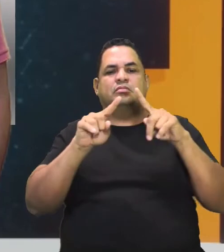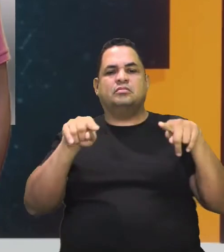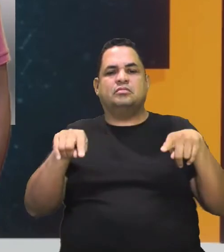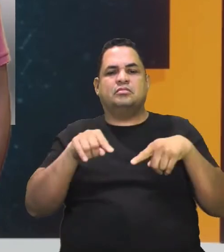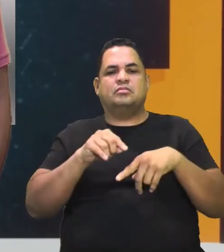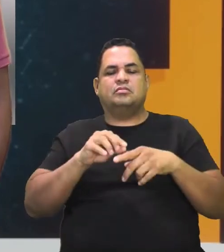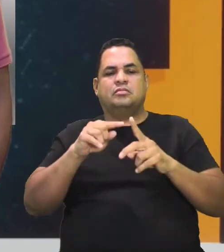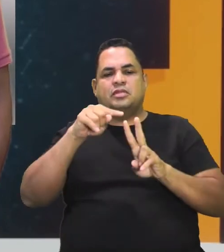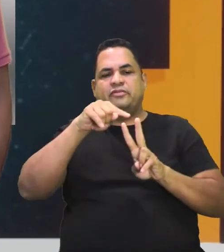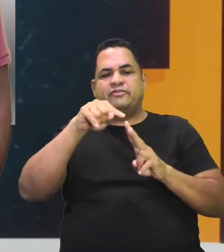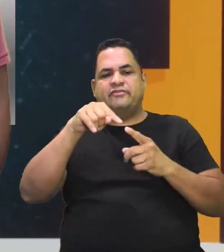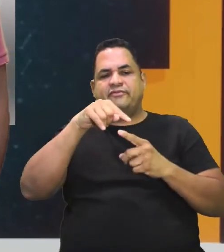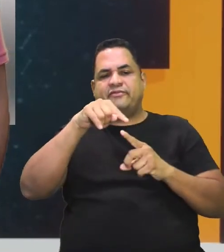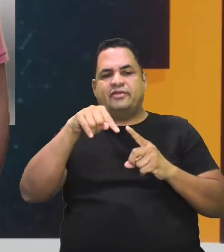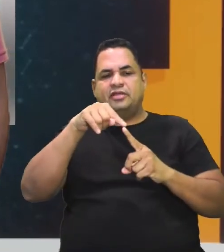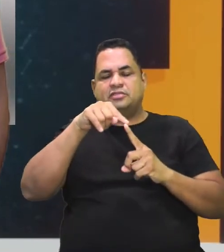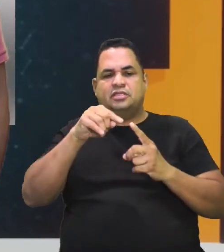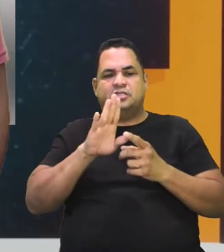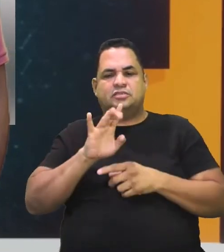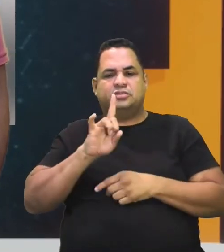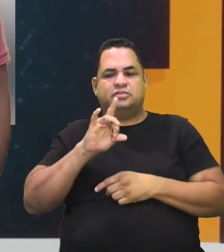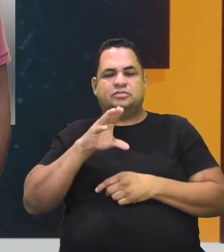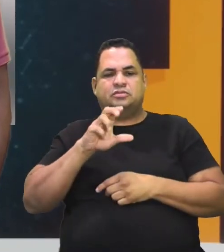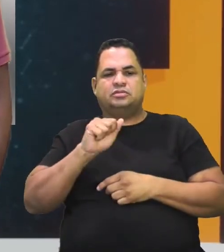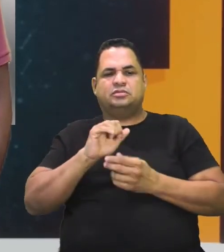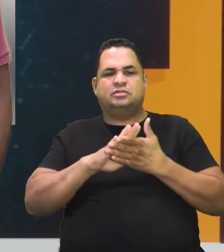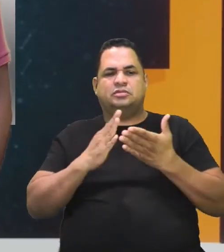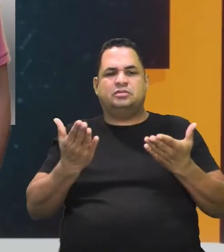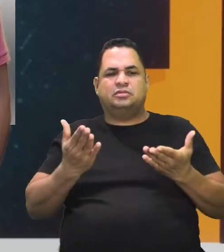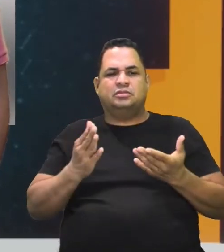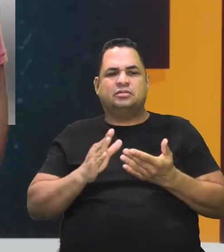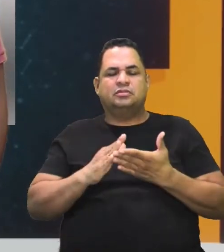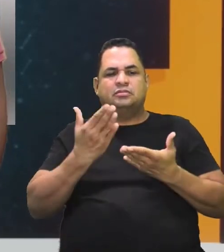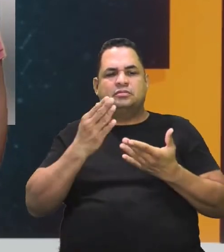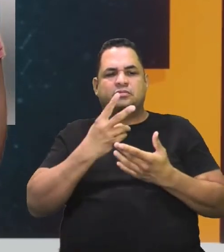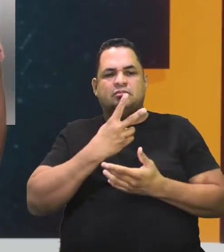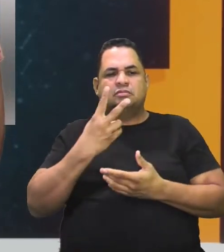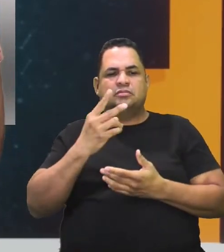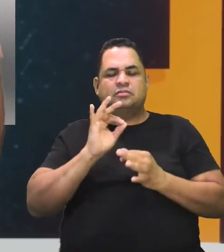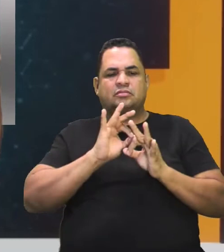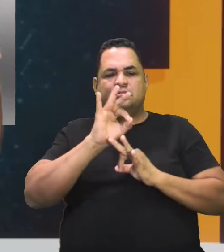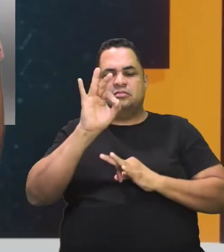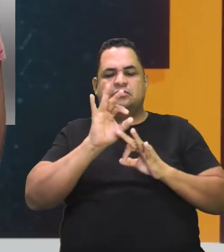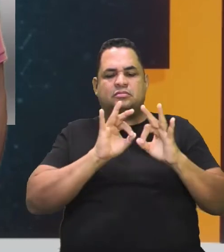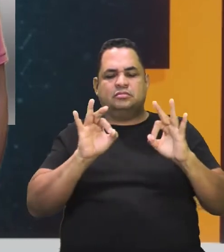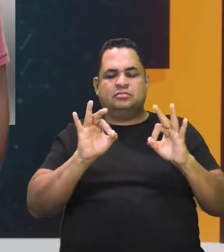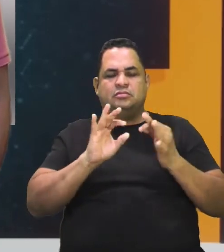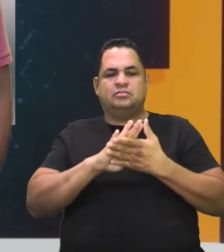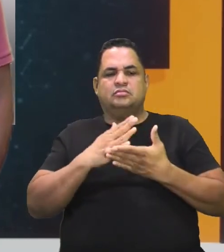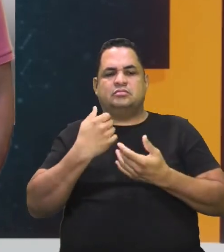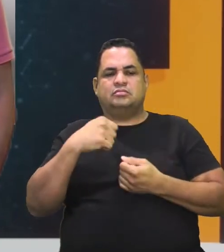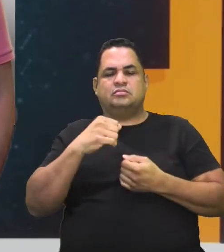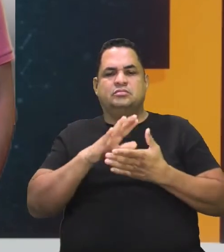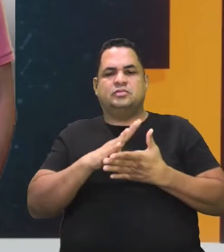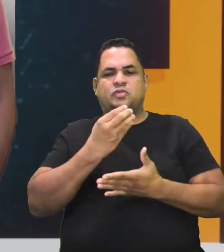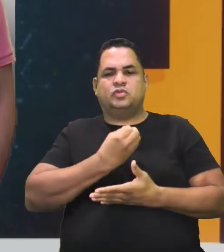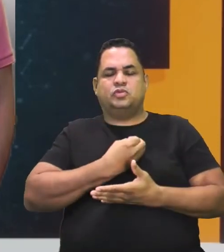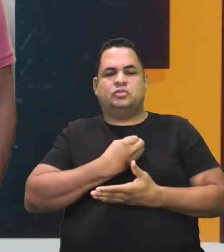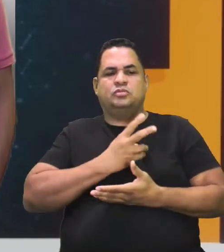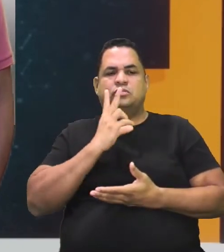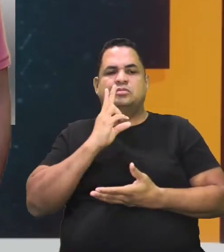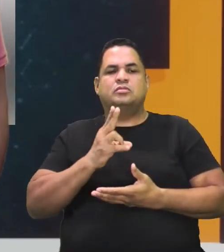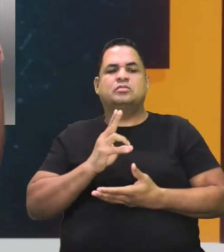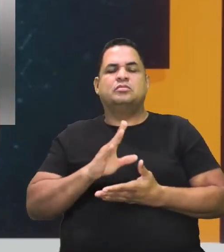triângulo com vértices tal é isósceles, então já está dizendo que é. Então, duas medidas têm que dar valores iguais tem que descobrir quais e uma